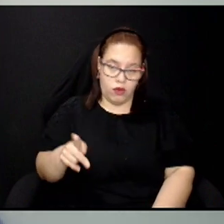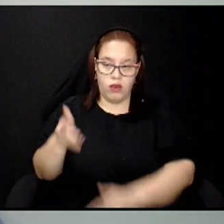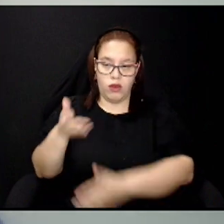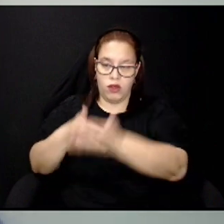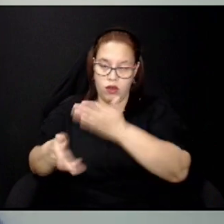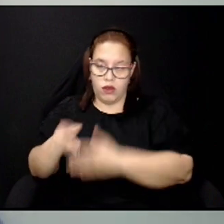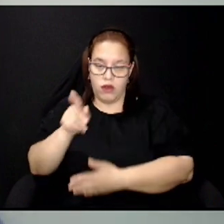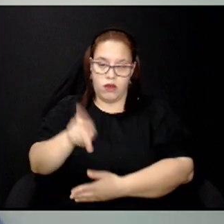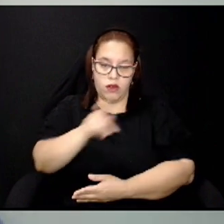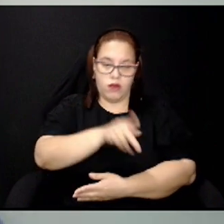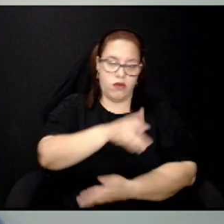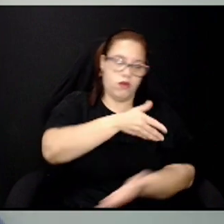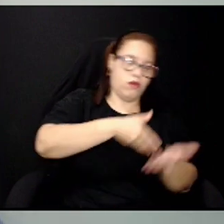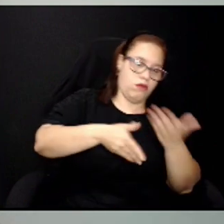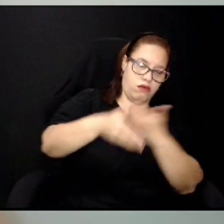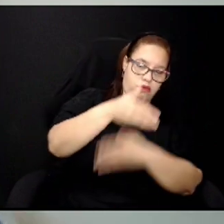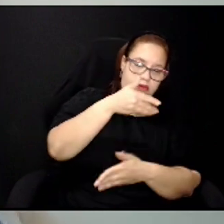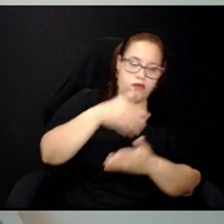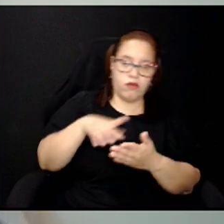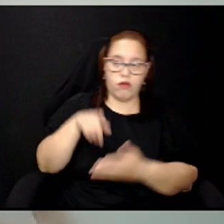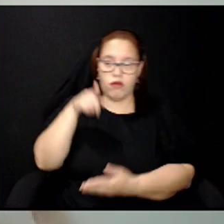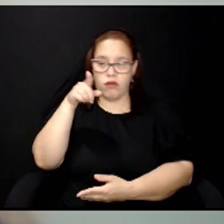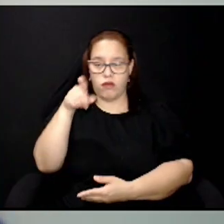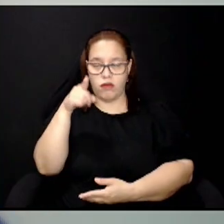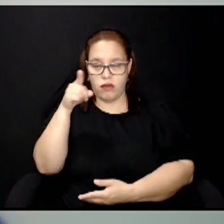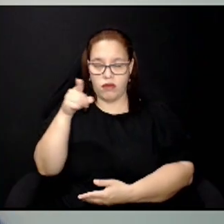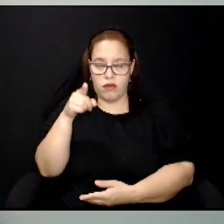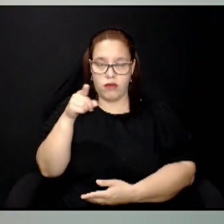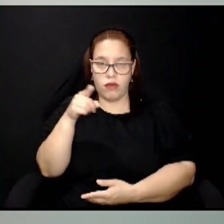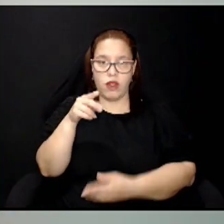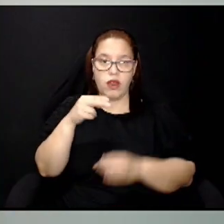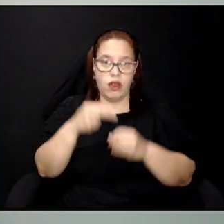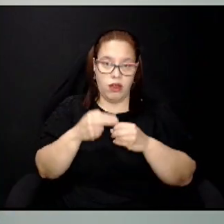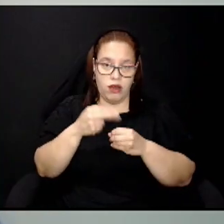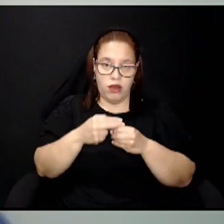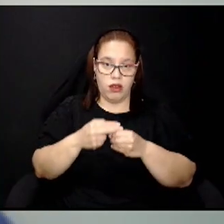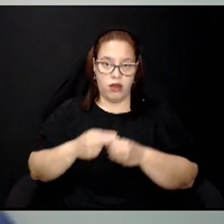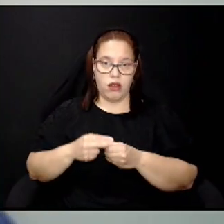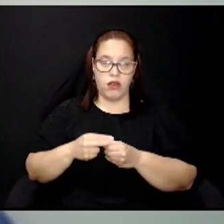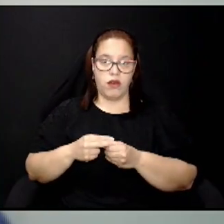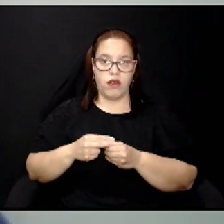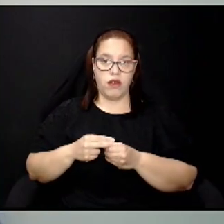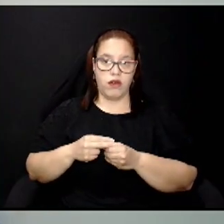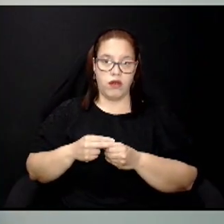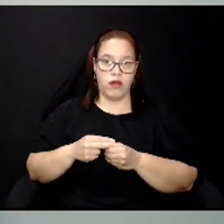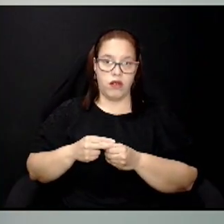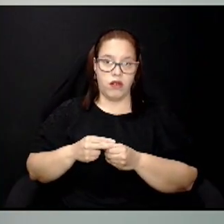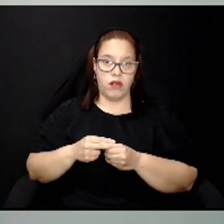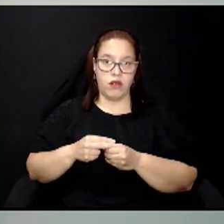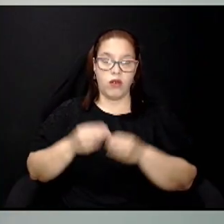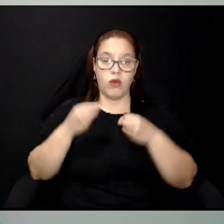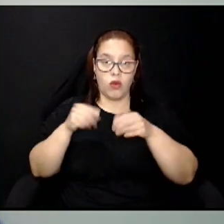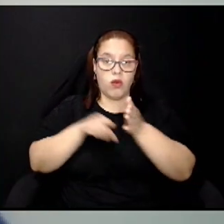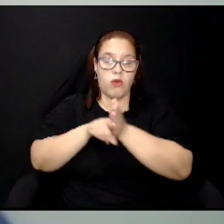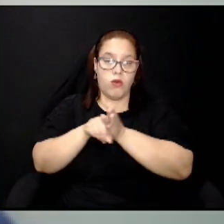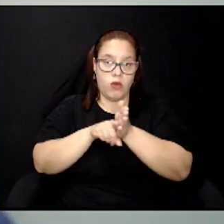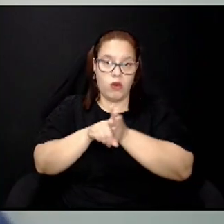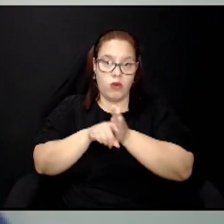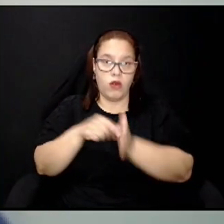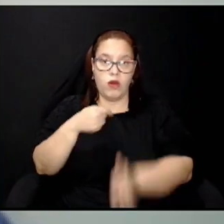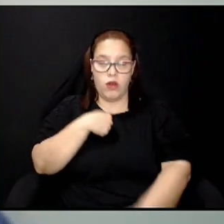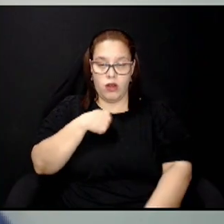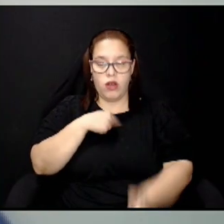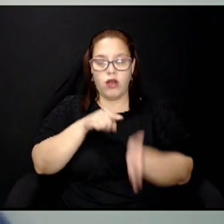Apesar da gente estar lá na Unicamp, né, apesar de eu trabalhar como pesquisadora, de eu ser pesquisadora, eu